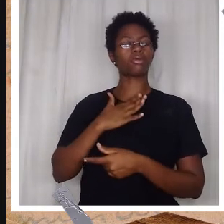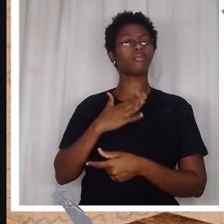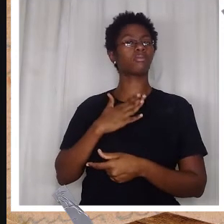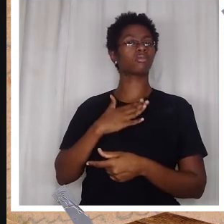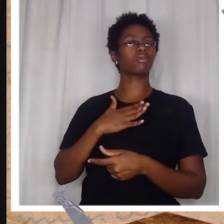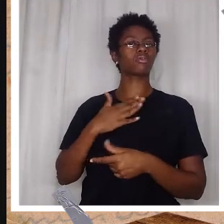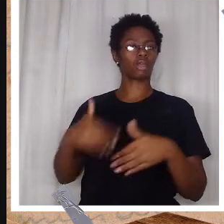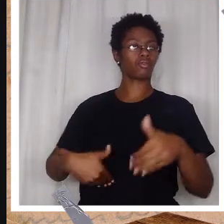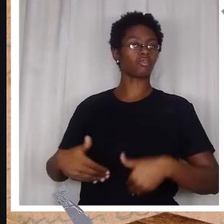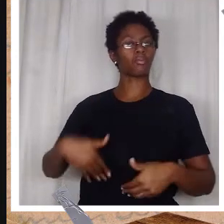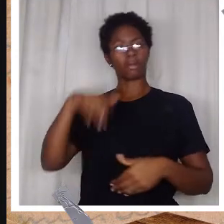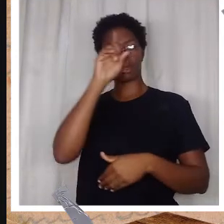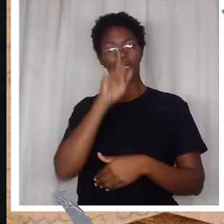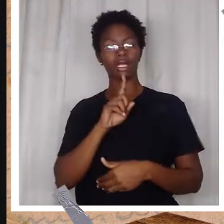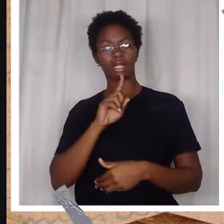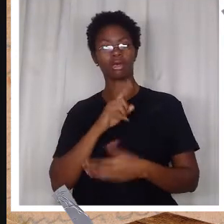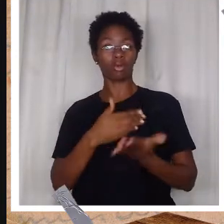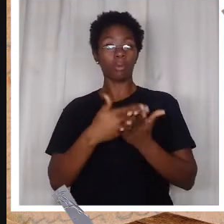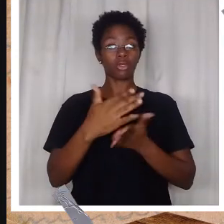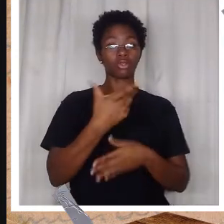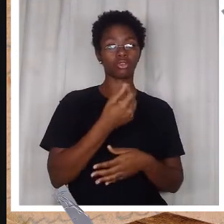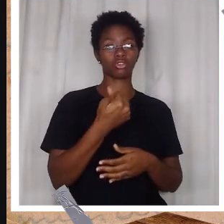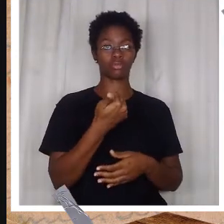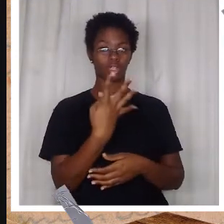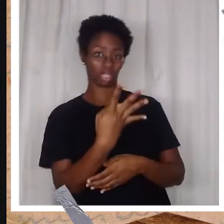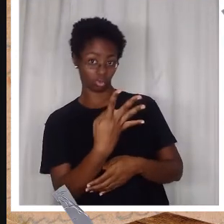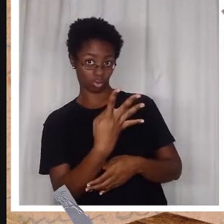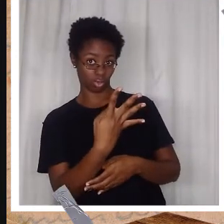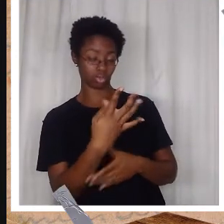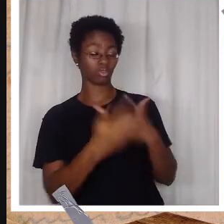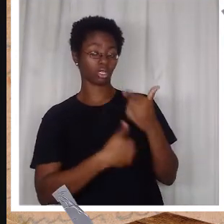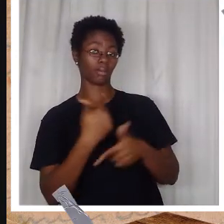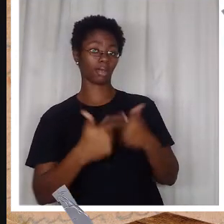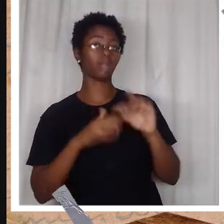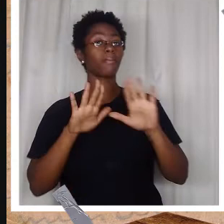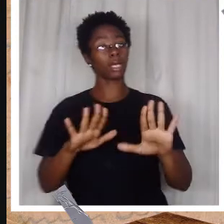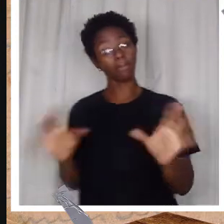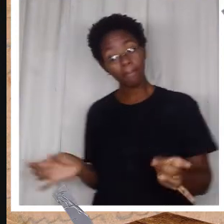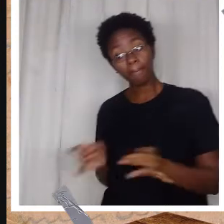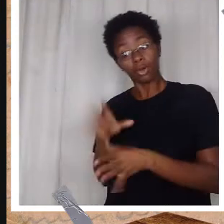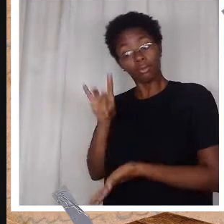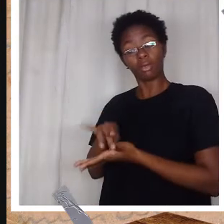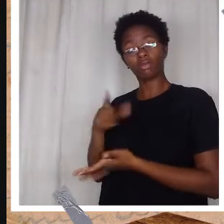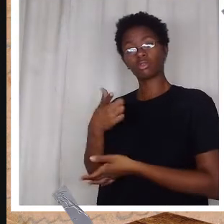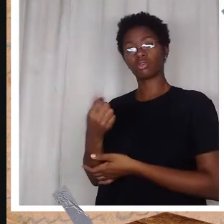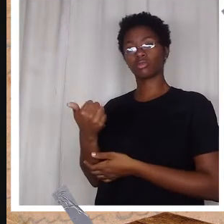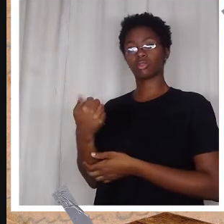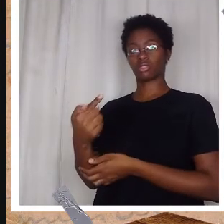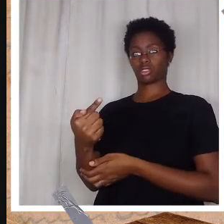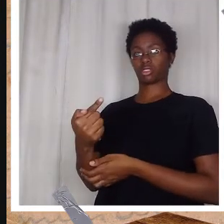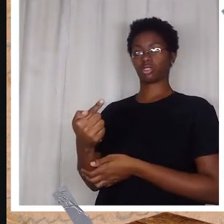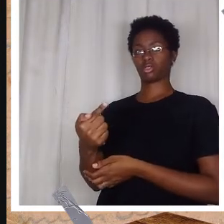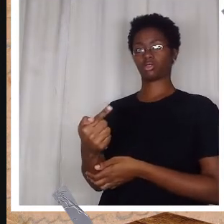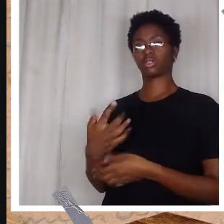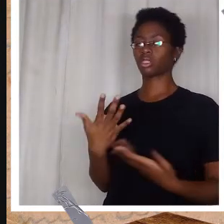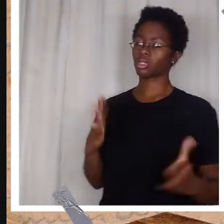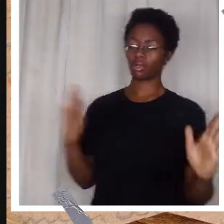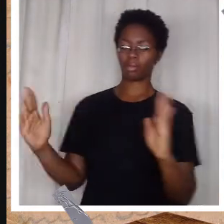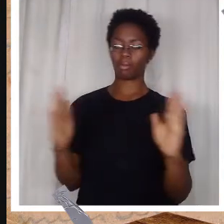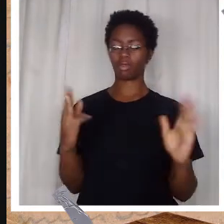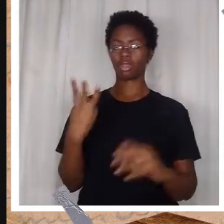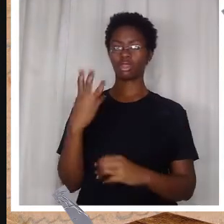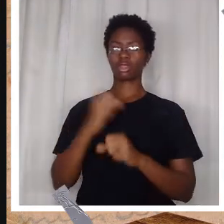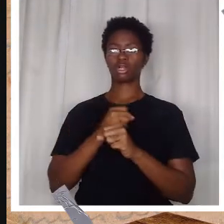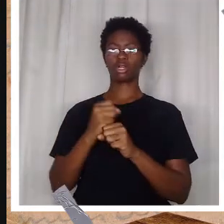em 2014 e a gente só o executou em 2017. Então, no decorrer desses 3 anos, eu fiquei